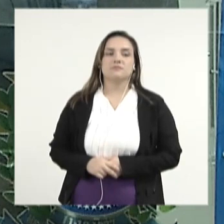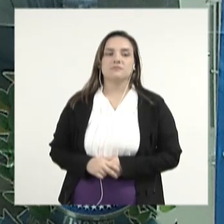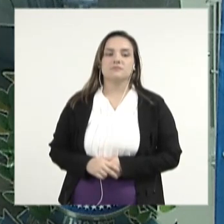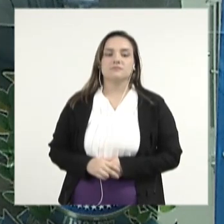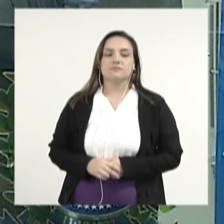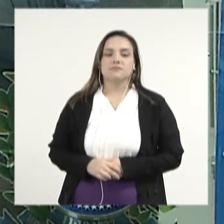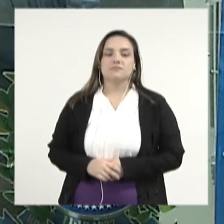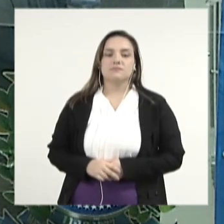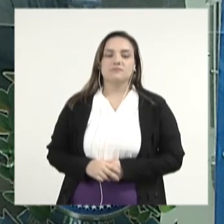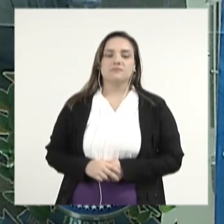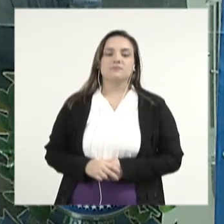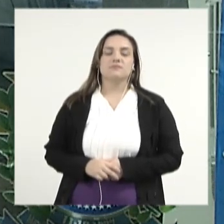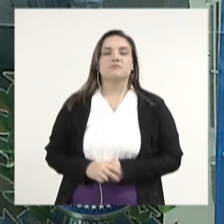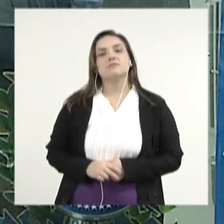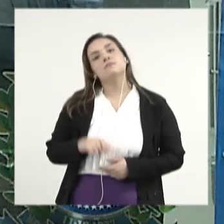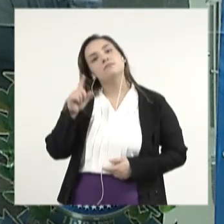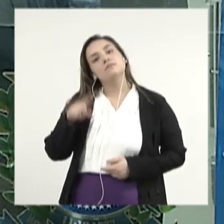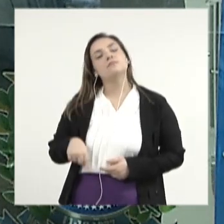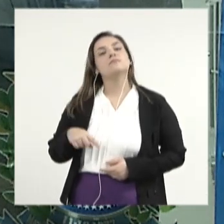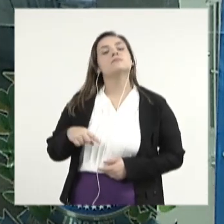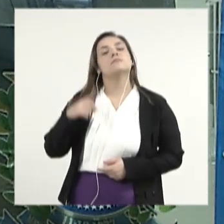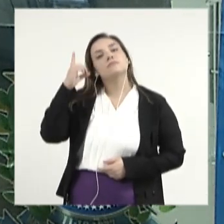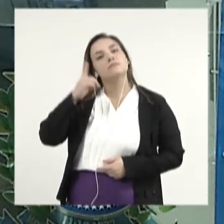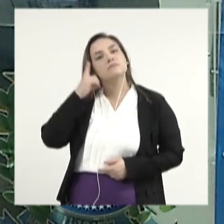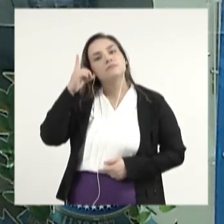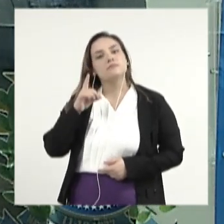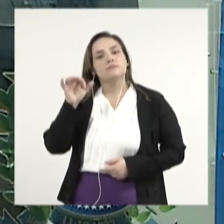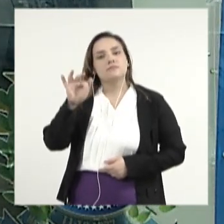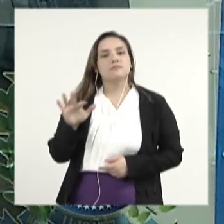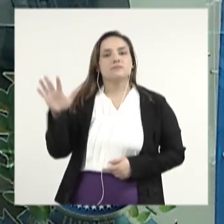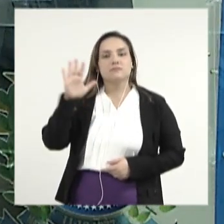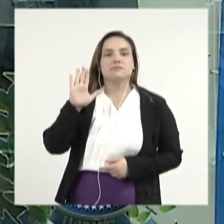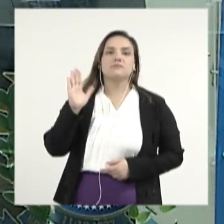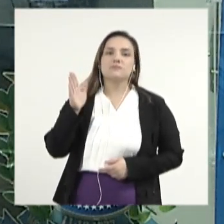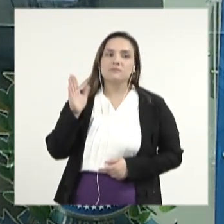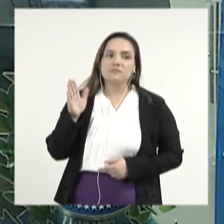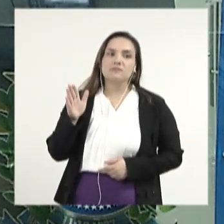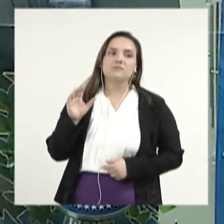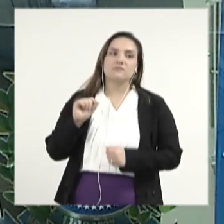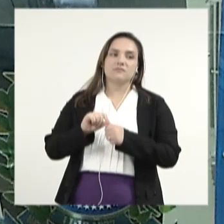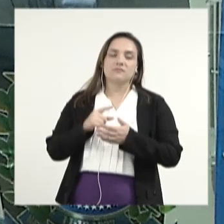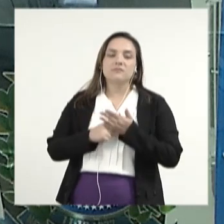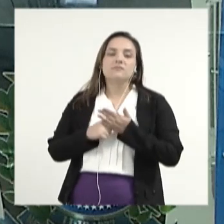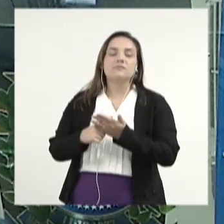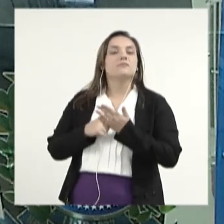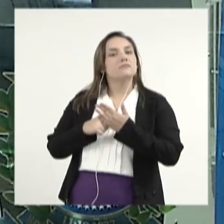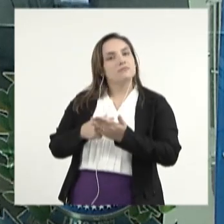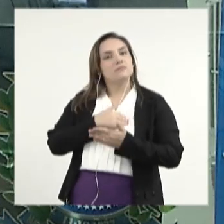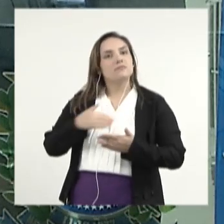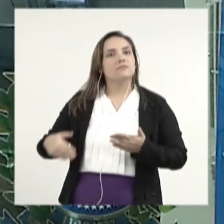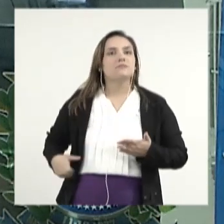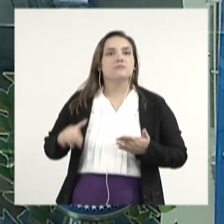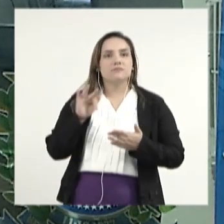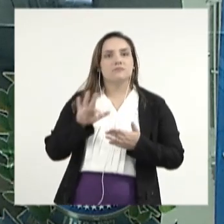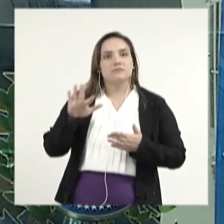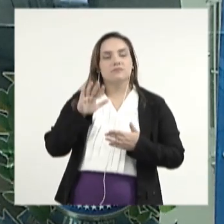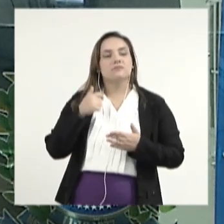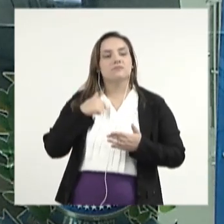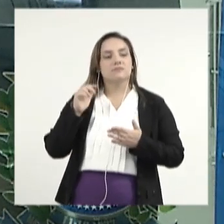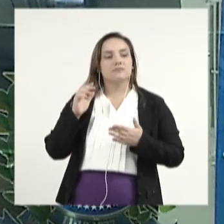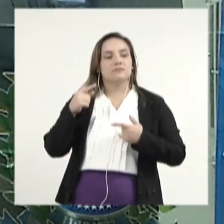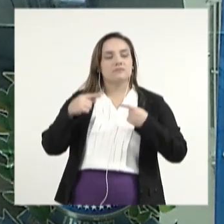provocaram os nossos parlamentares federais, que também entraram em contato com o governo federal, e agora a gente vê essas medidas sendo discutidas e